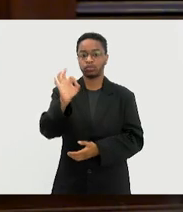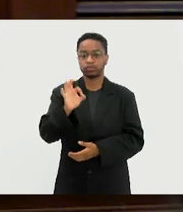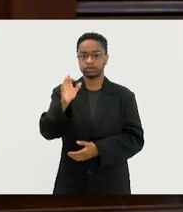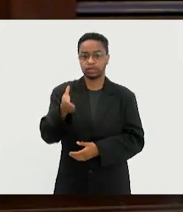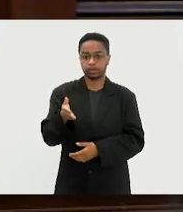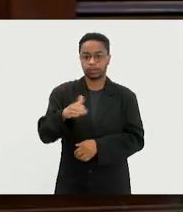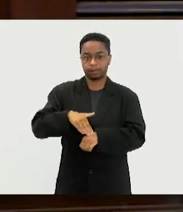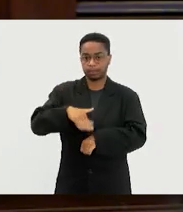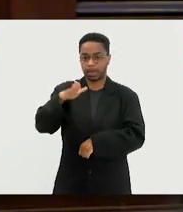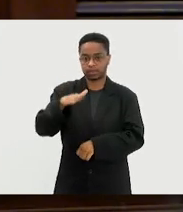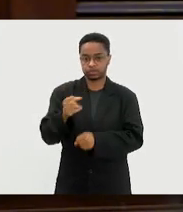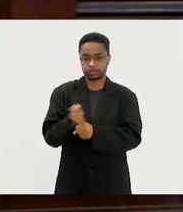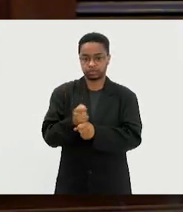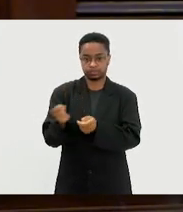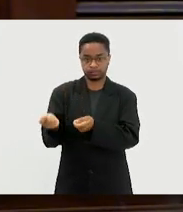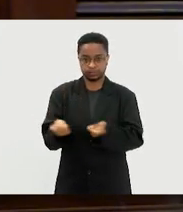ano.